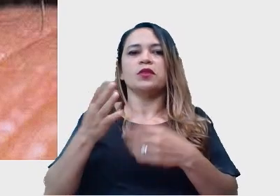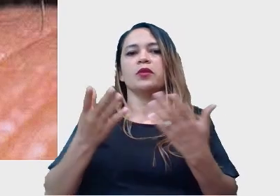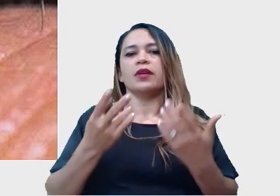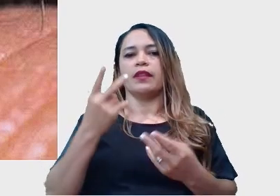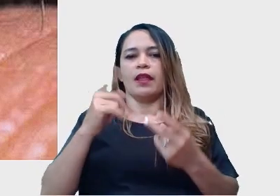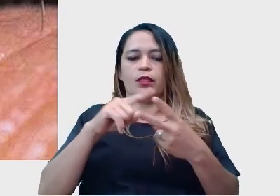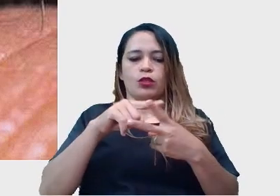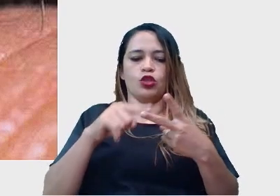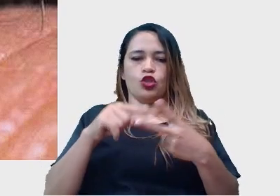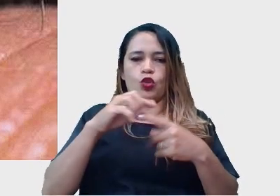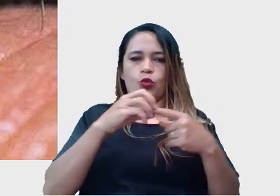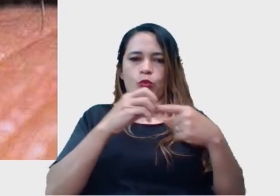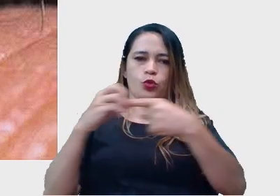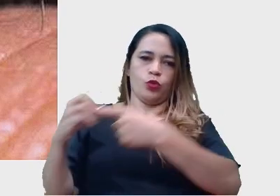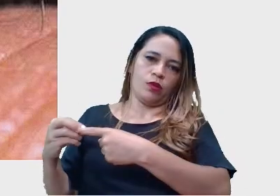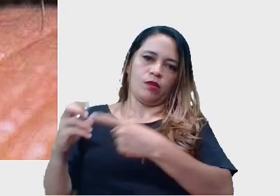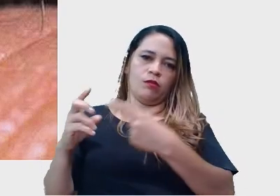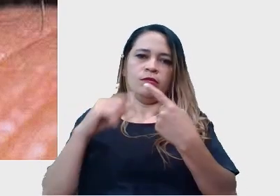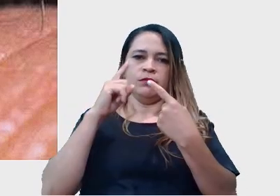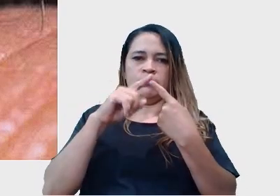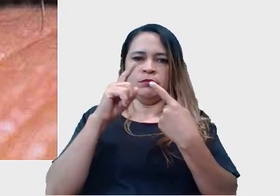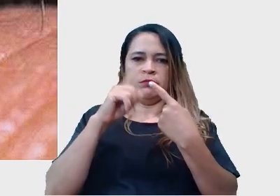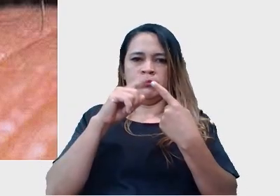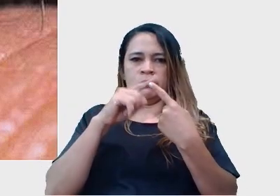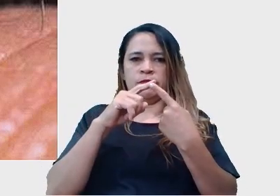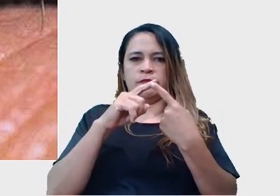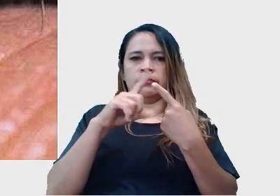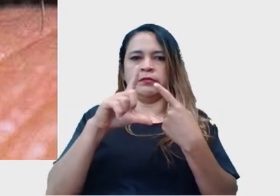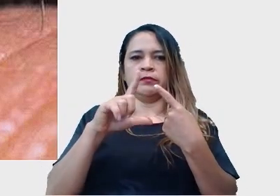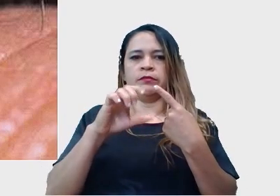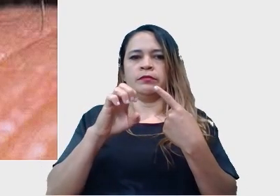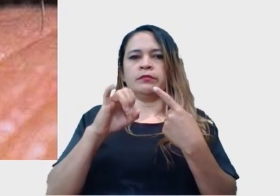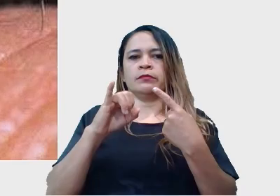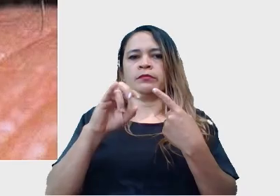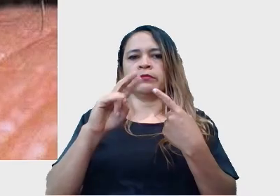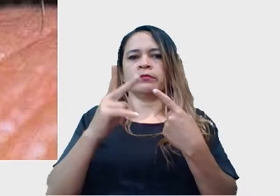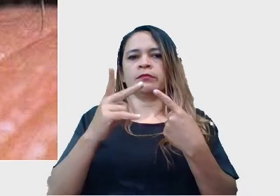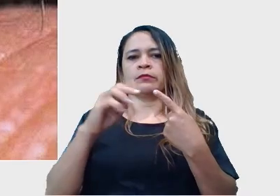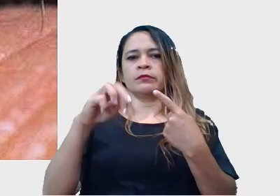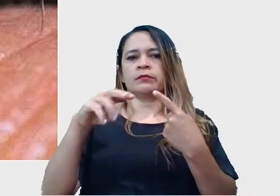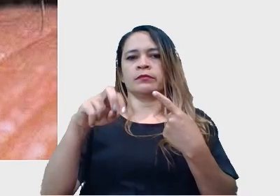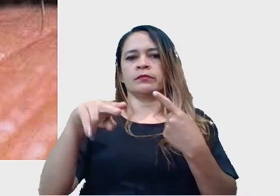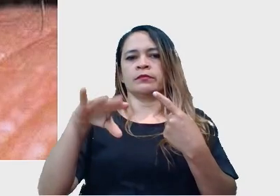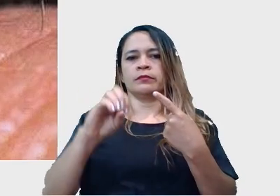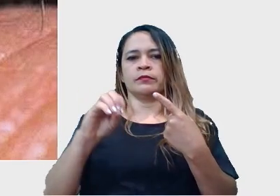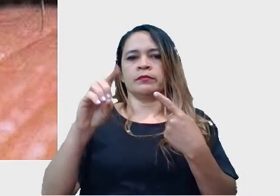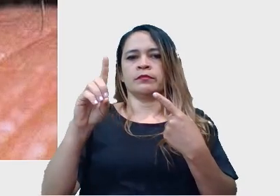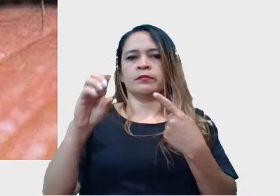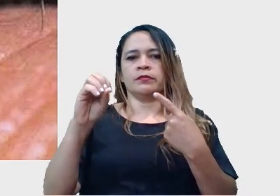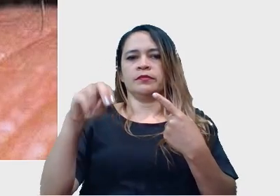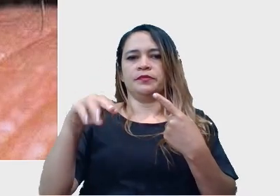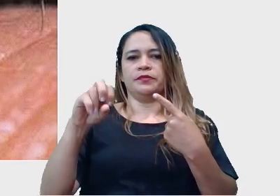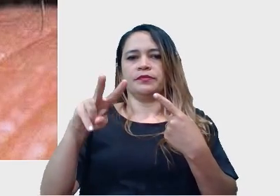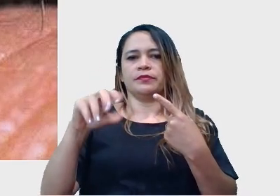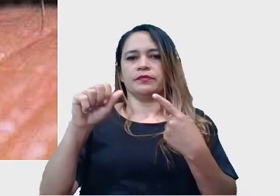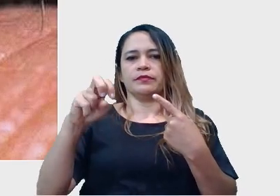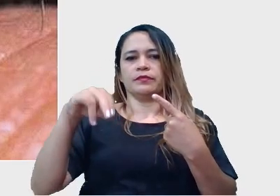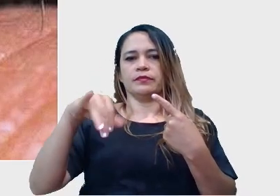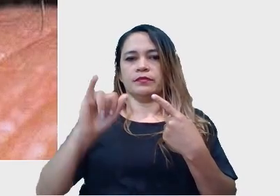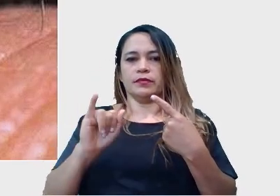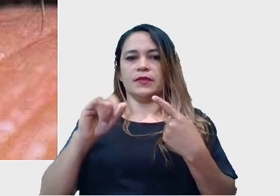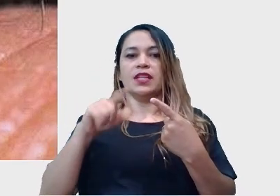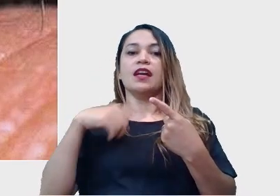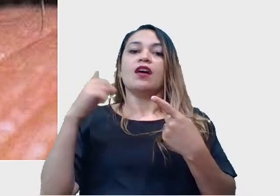dois protozoários possíveis. Um deles é chamado de Leishmania donovani e o outro é chamado